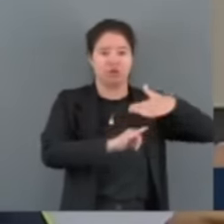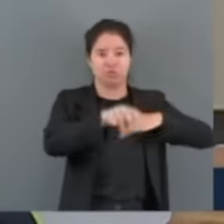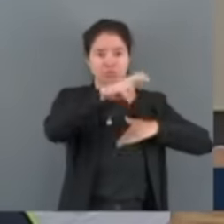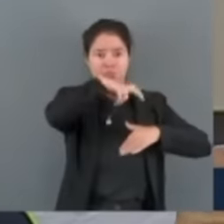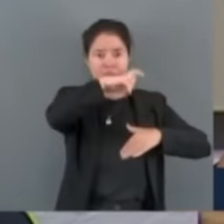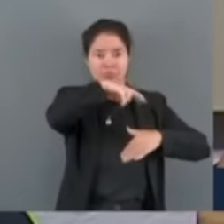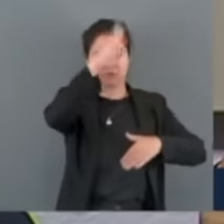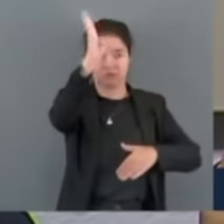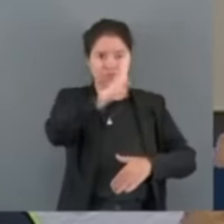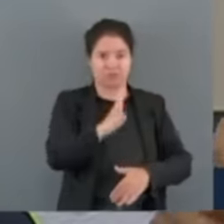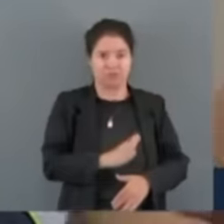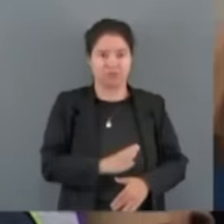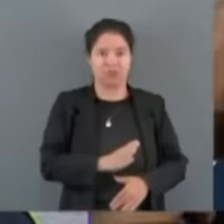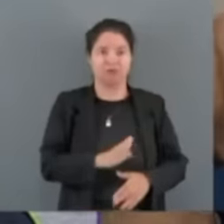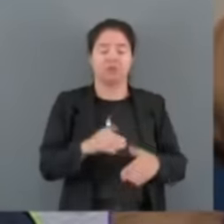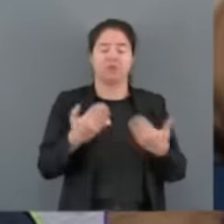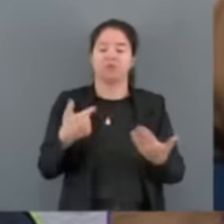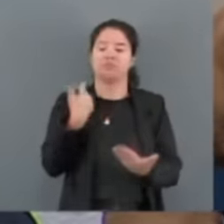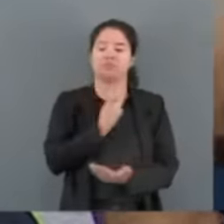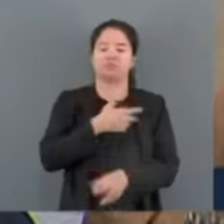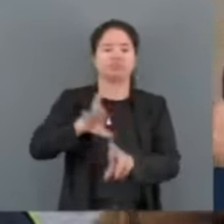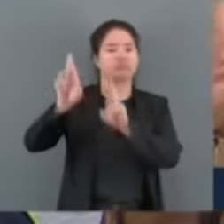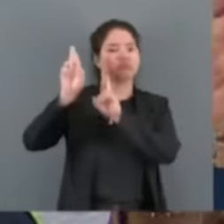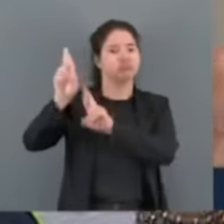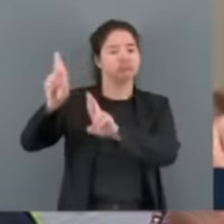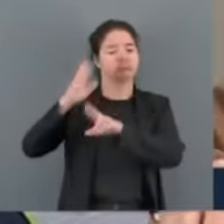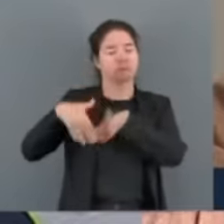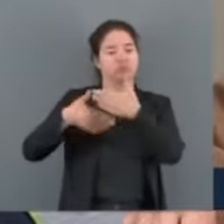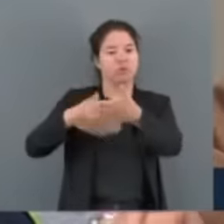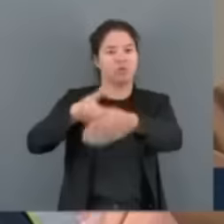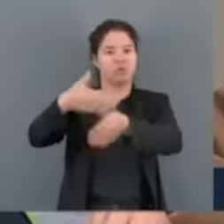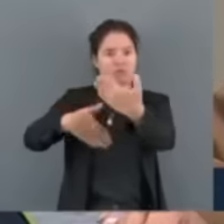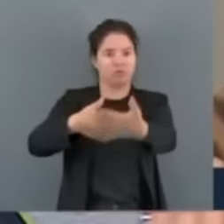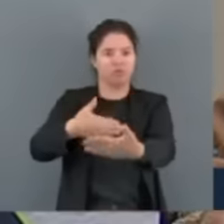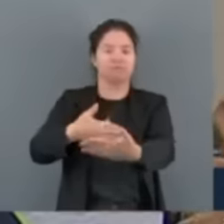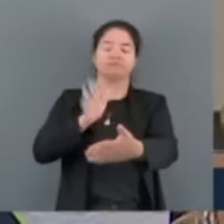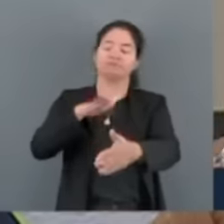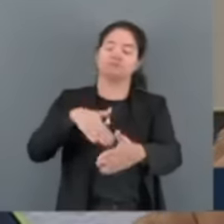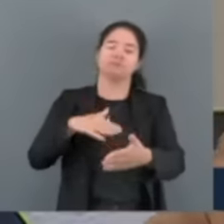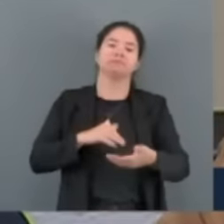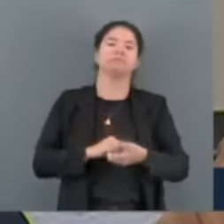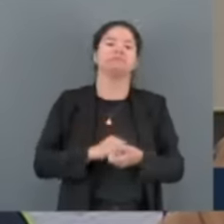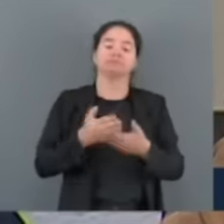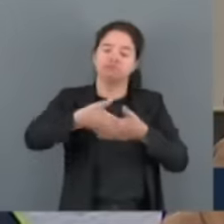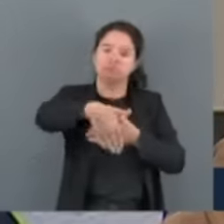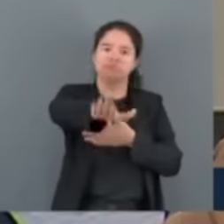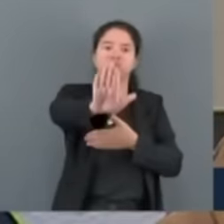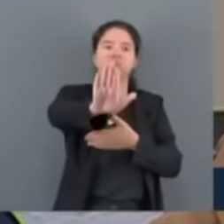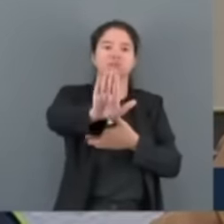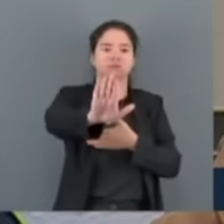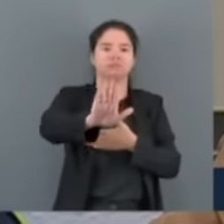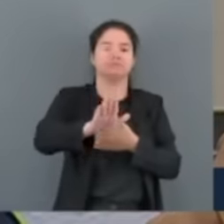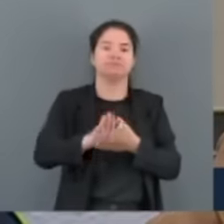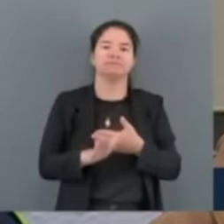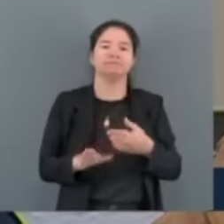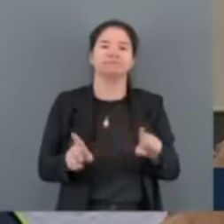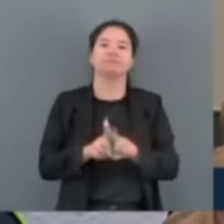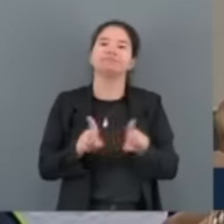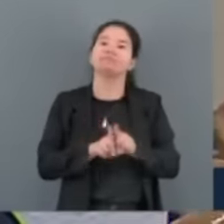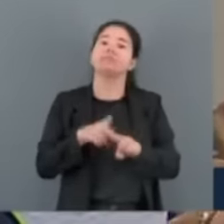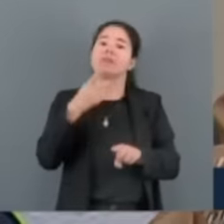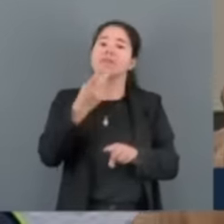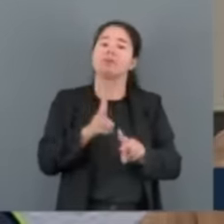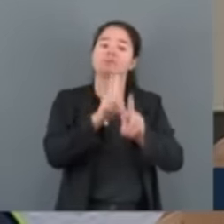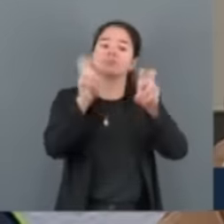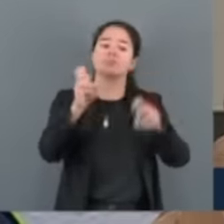estamos aí em grande expectativa que avance, né, esse processo, que também a gente falou mais de dengue,